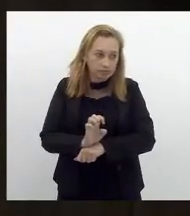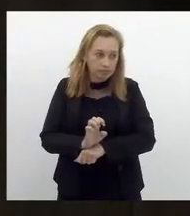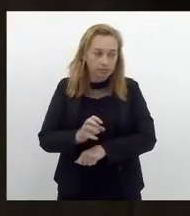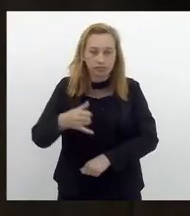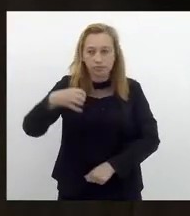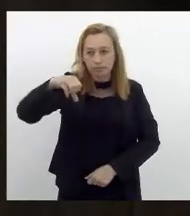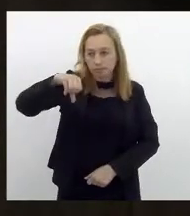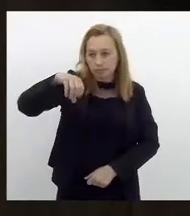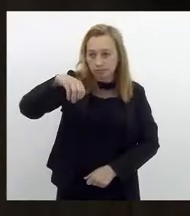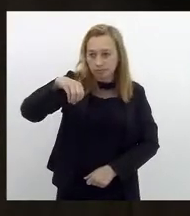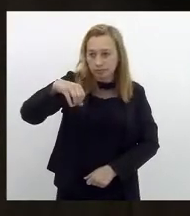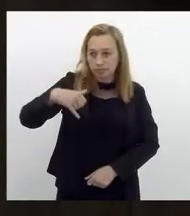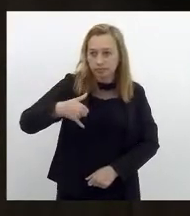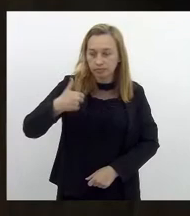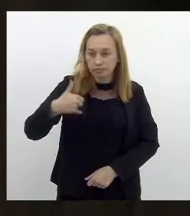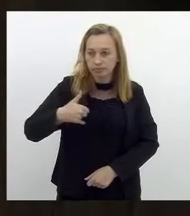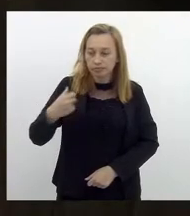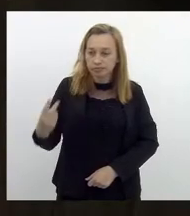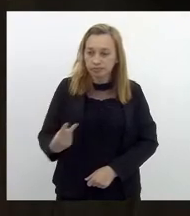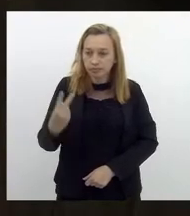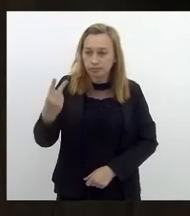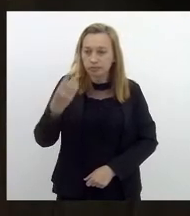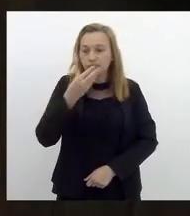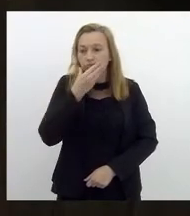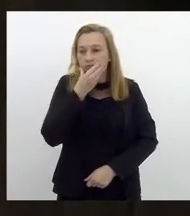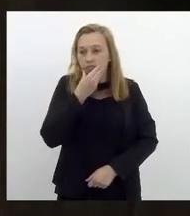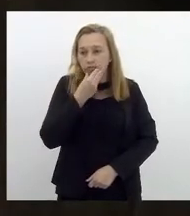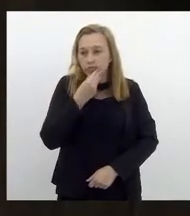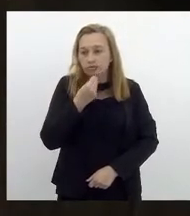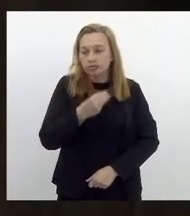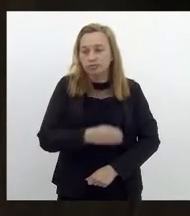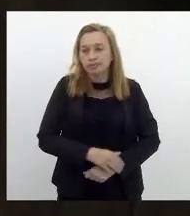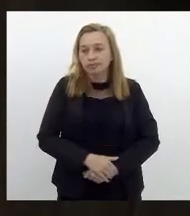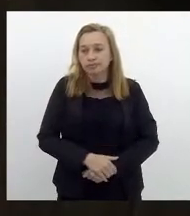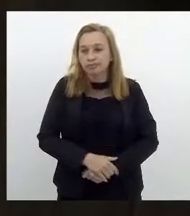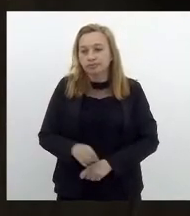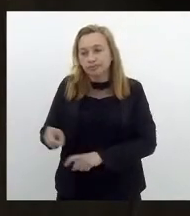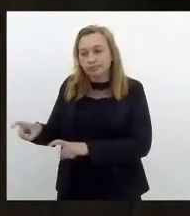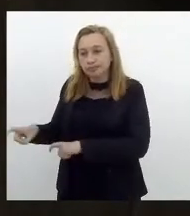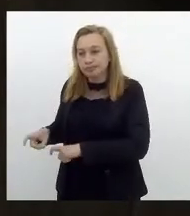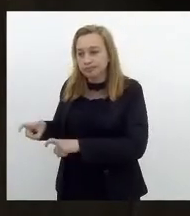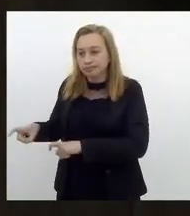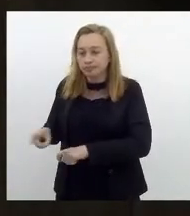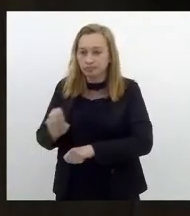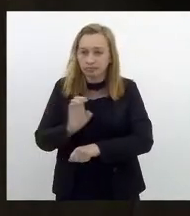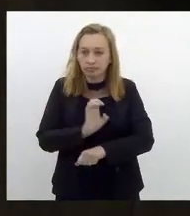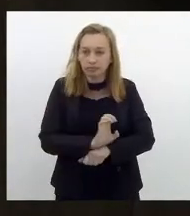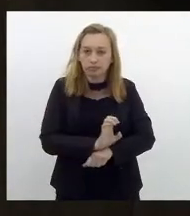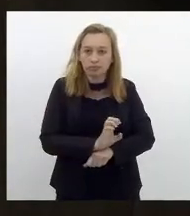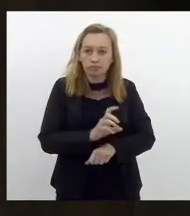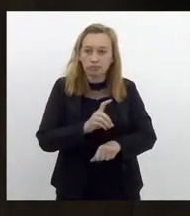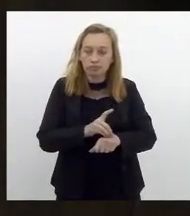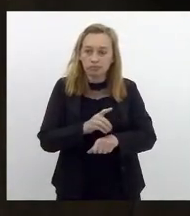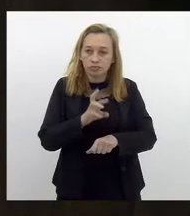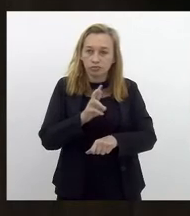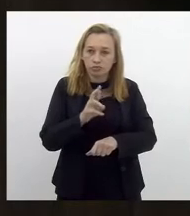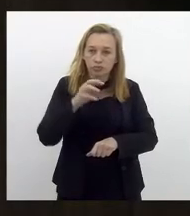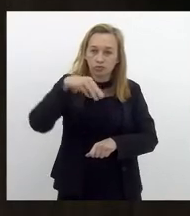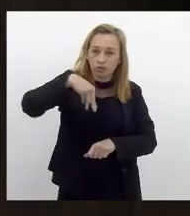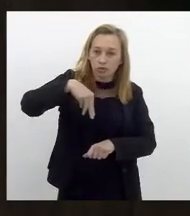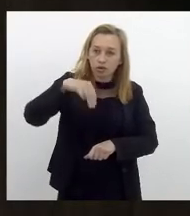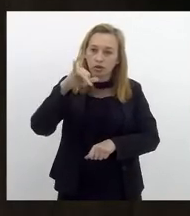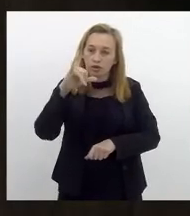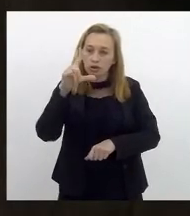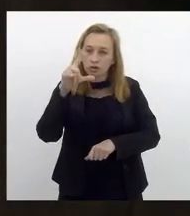90 anos, um valoroso homem, oriundo do interior do Estado, o doutor Nilo Campos.